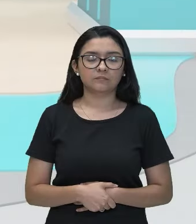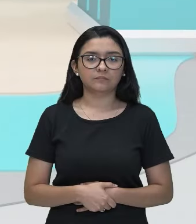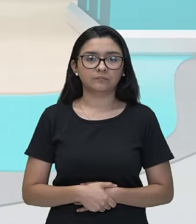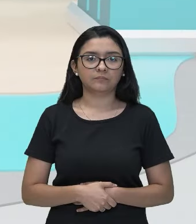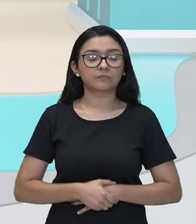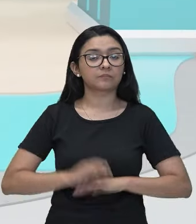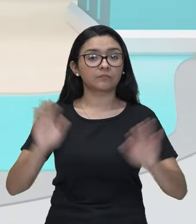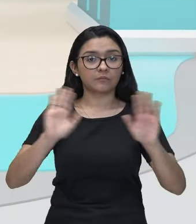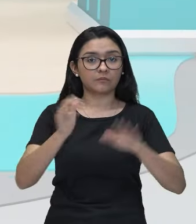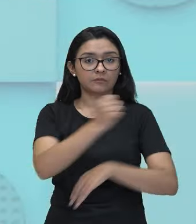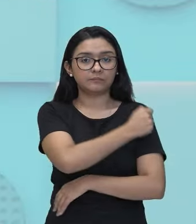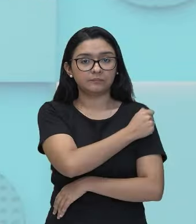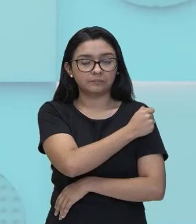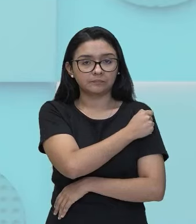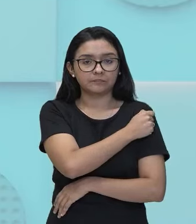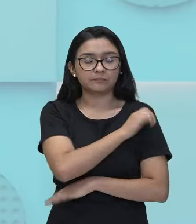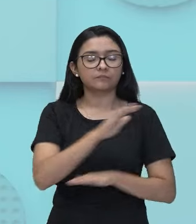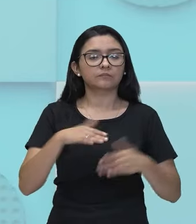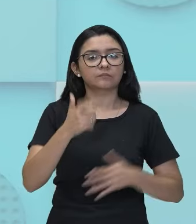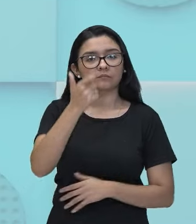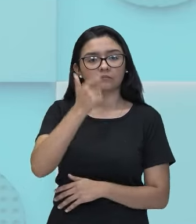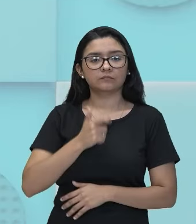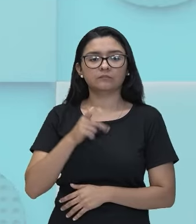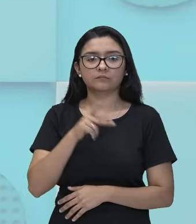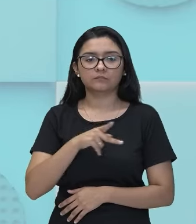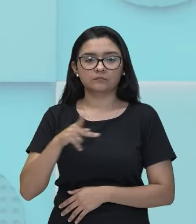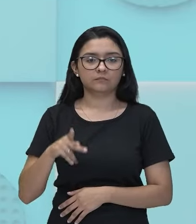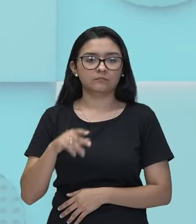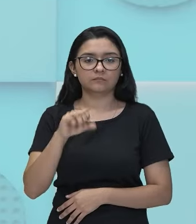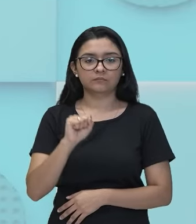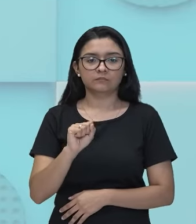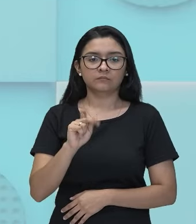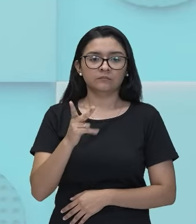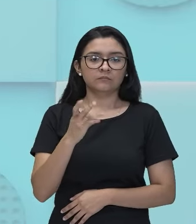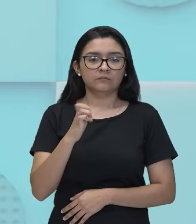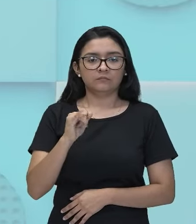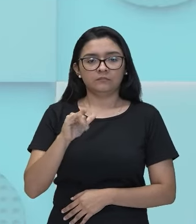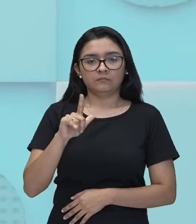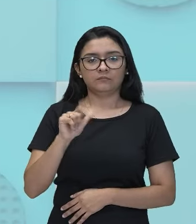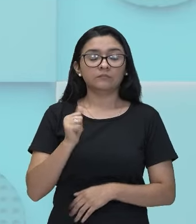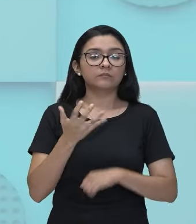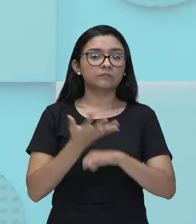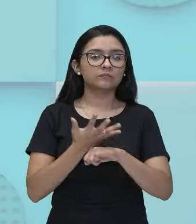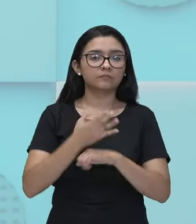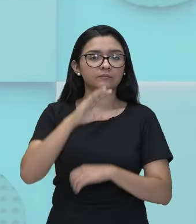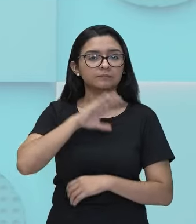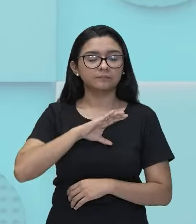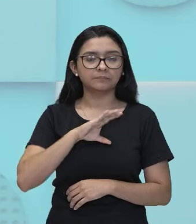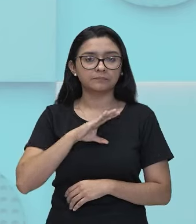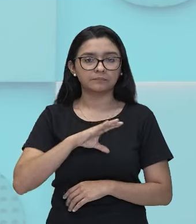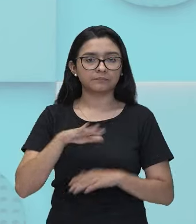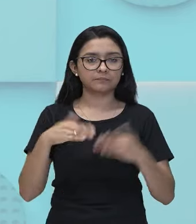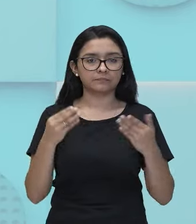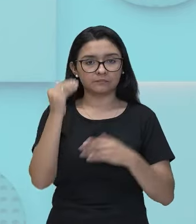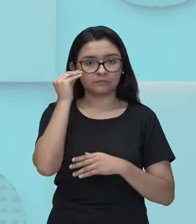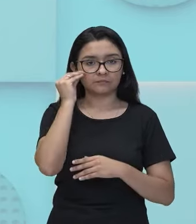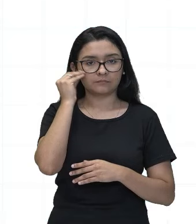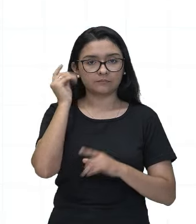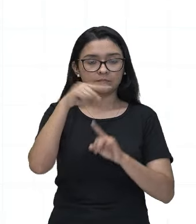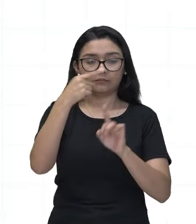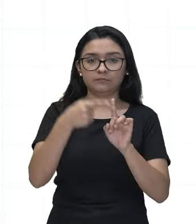Olá alunos sou a professora Sheila Rodrigues do componente de língua portuguesa vamos conhecer que nós temos no nosso